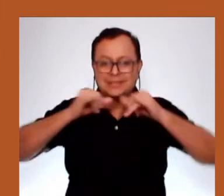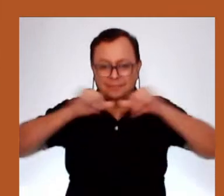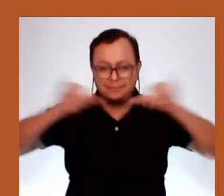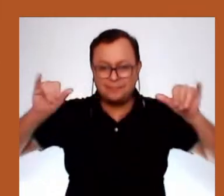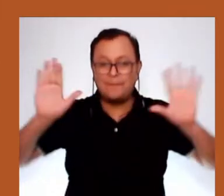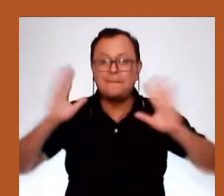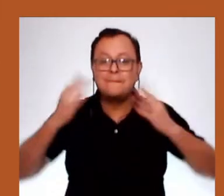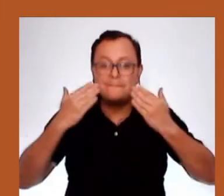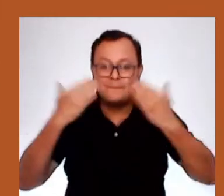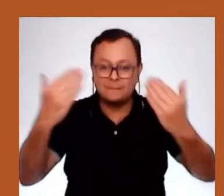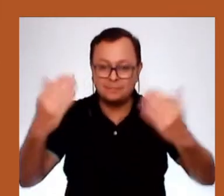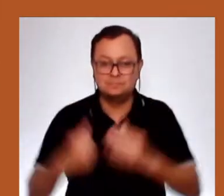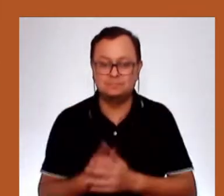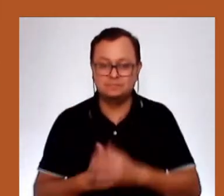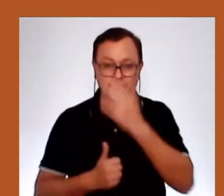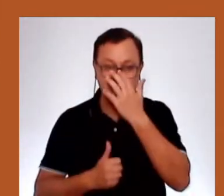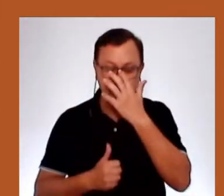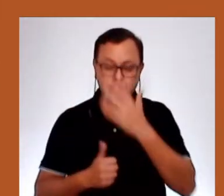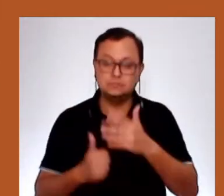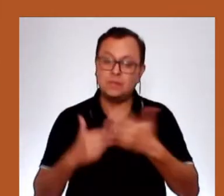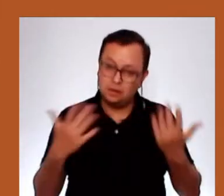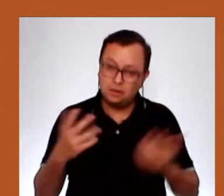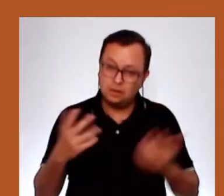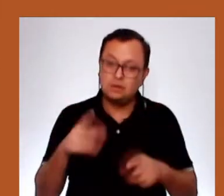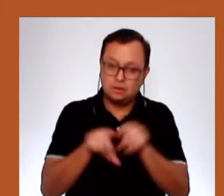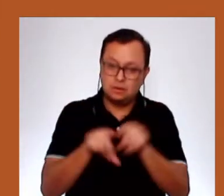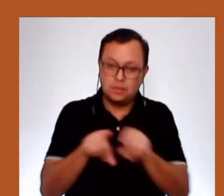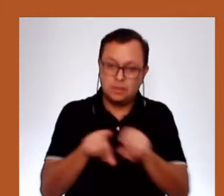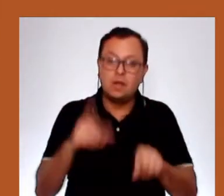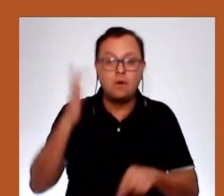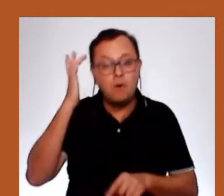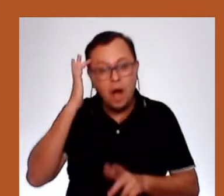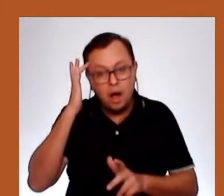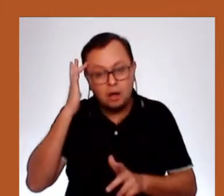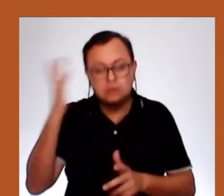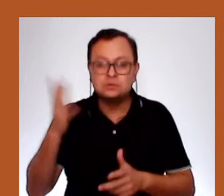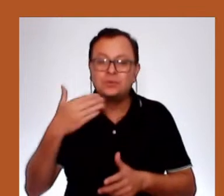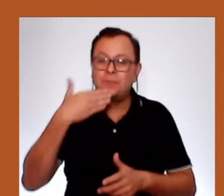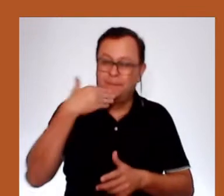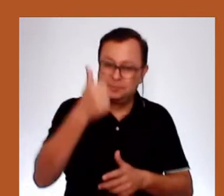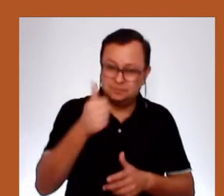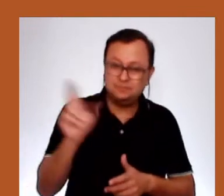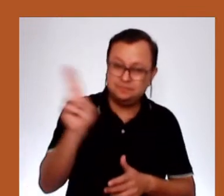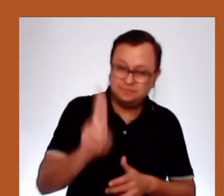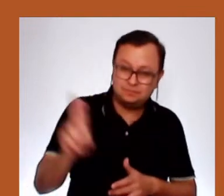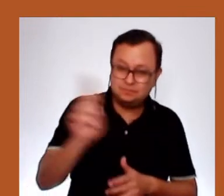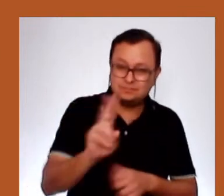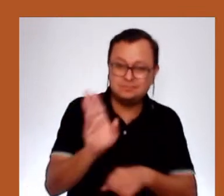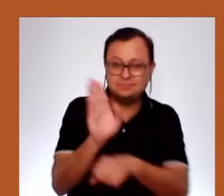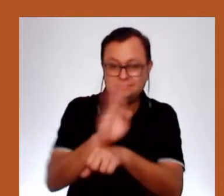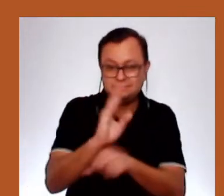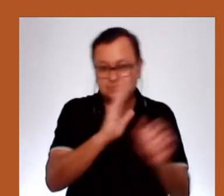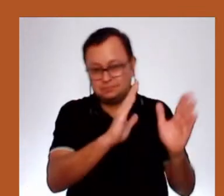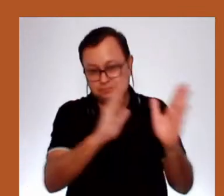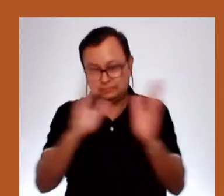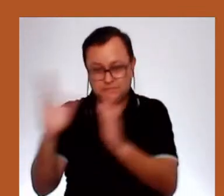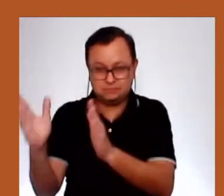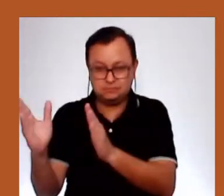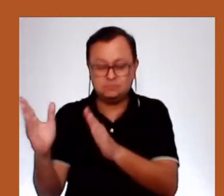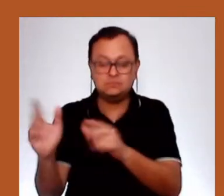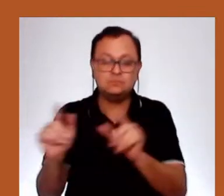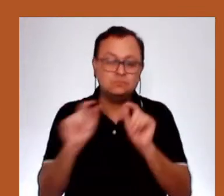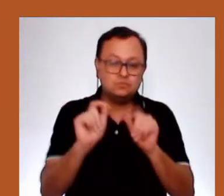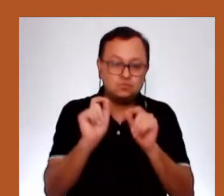acho que talvez a forma mais interessante, o melhor uso desse documentário é a partir